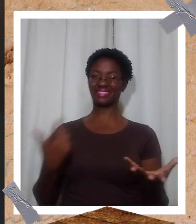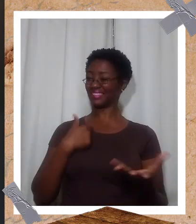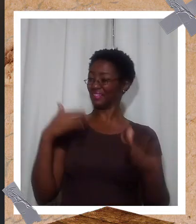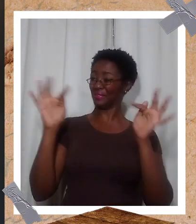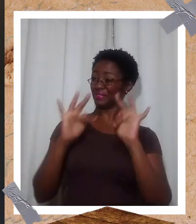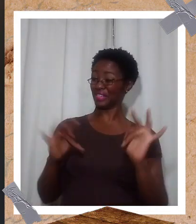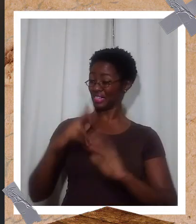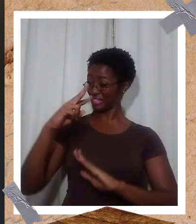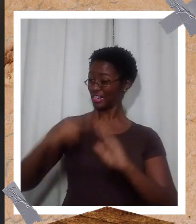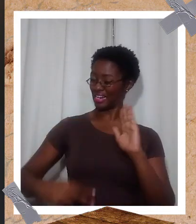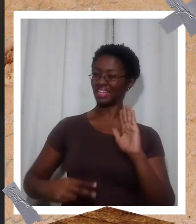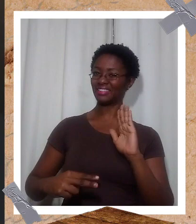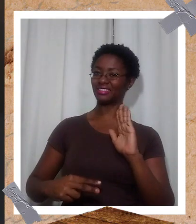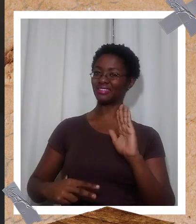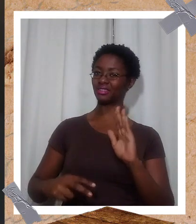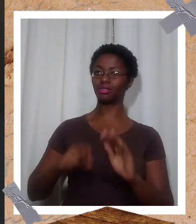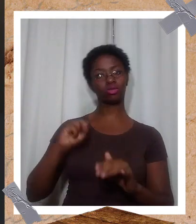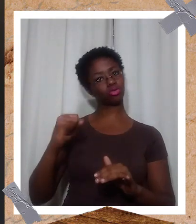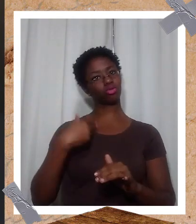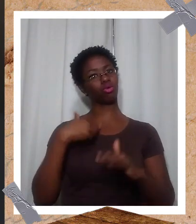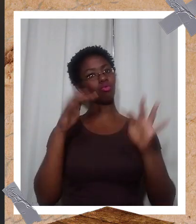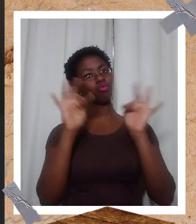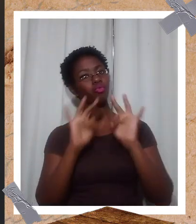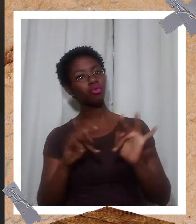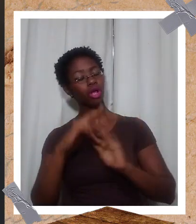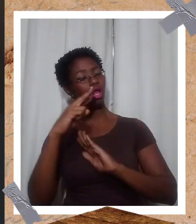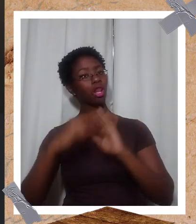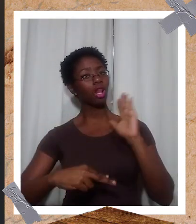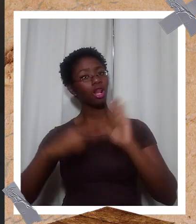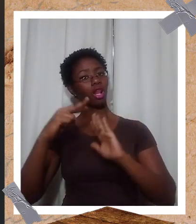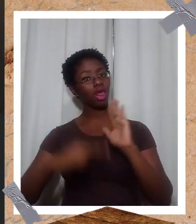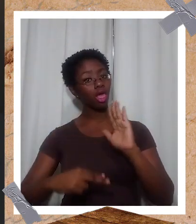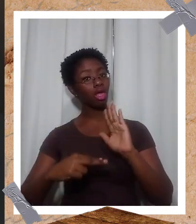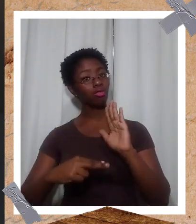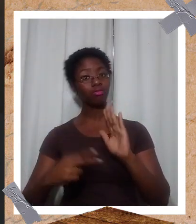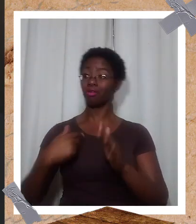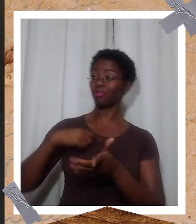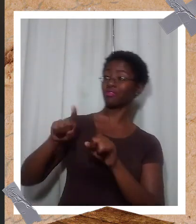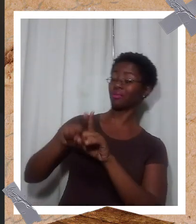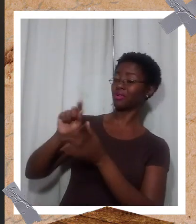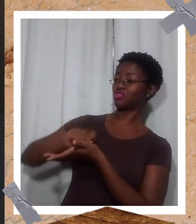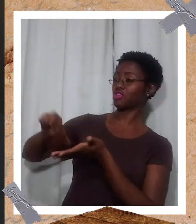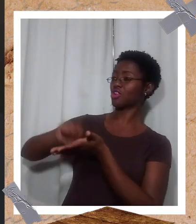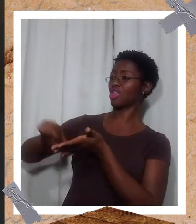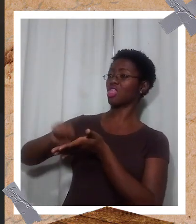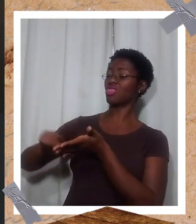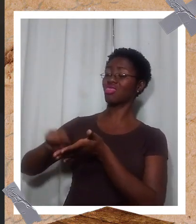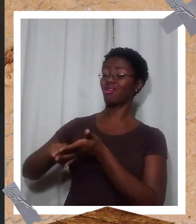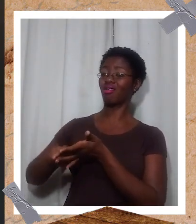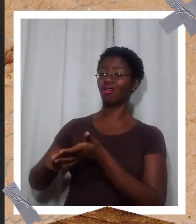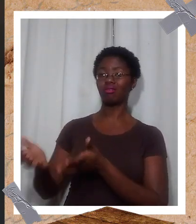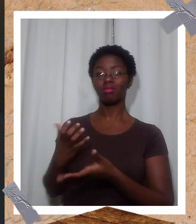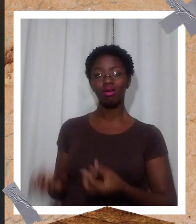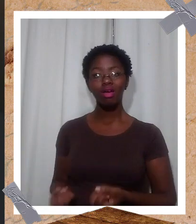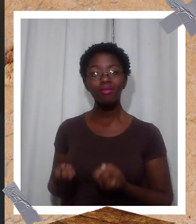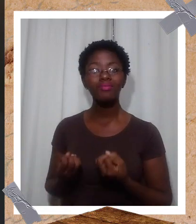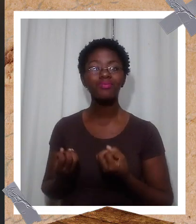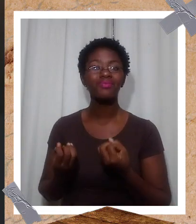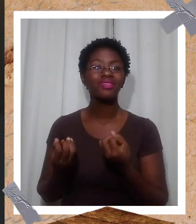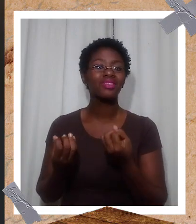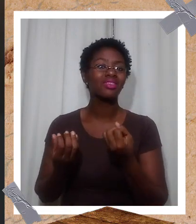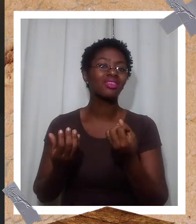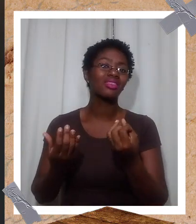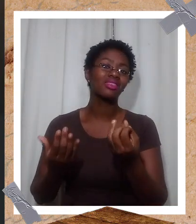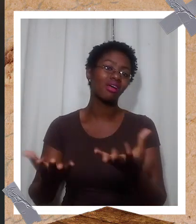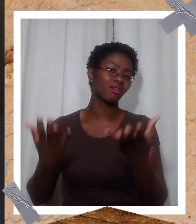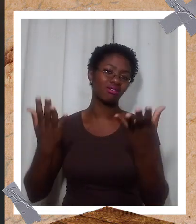como leitor, se eu sou feliz como escritor, né? O meu desejo é transmitir